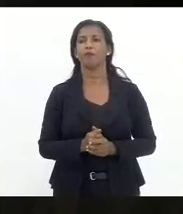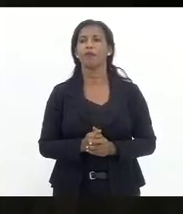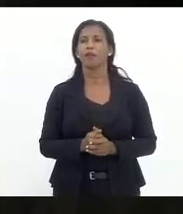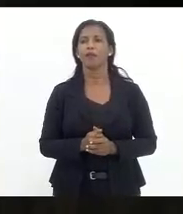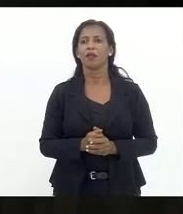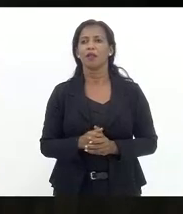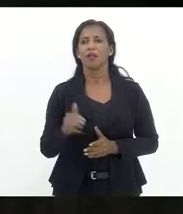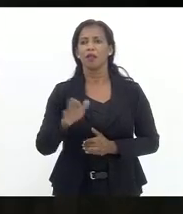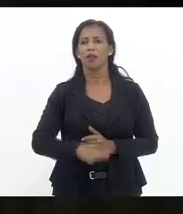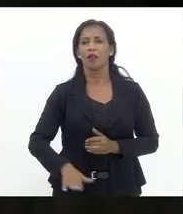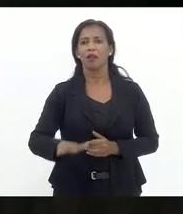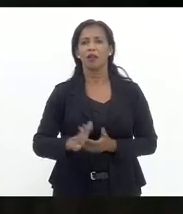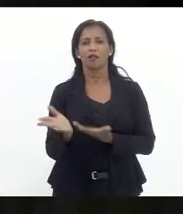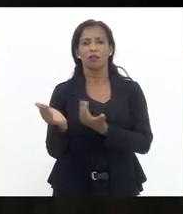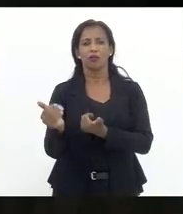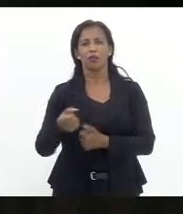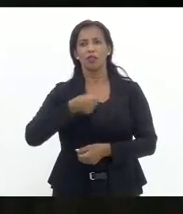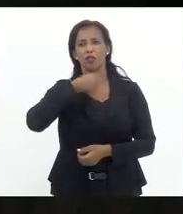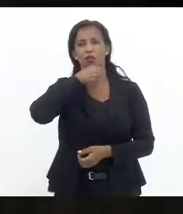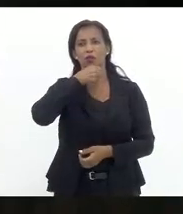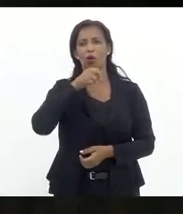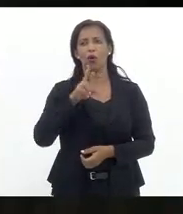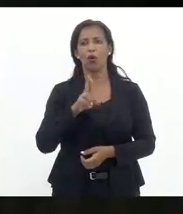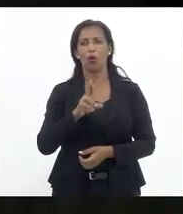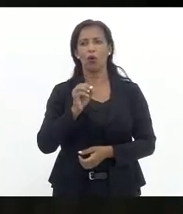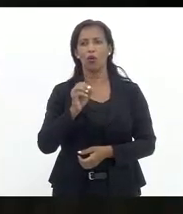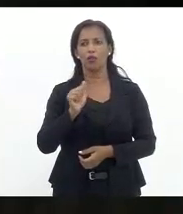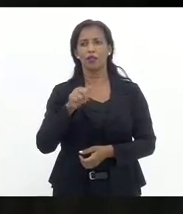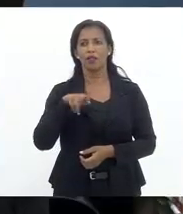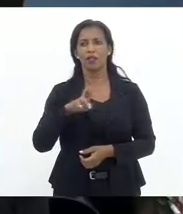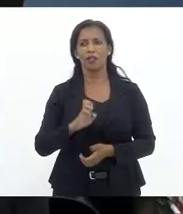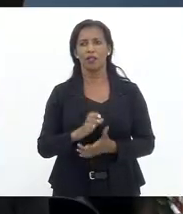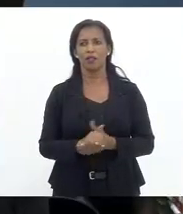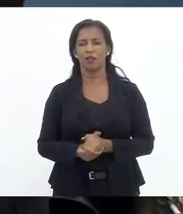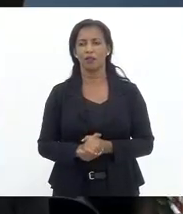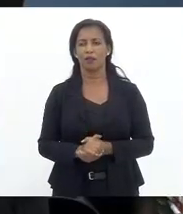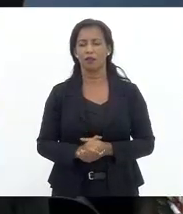Criança e do Adolescente e do Idoso, deputada Rosane Félix.